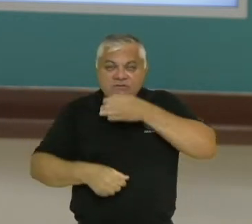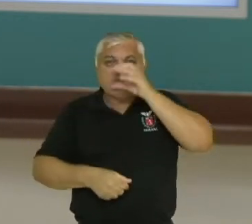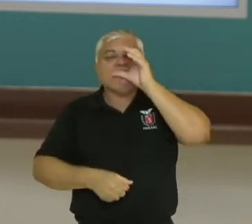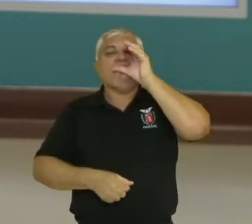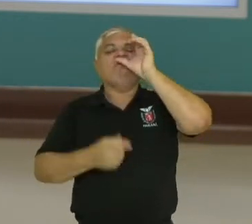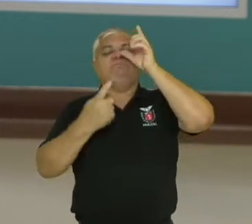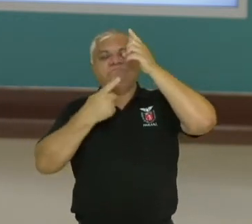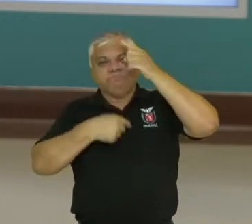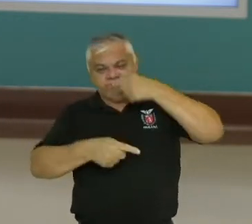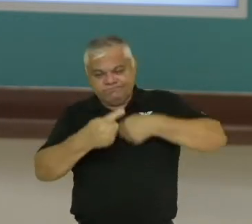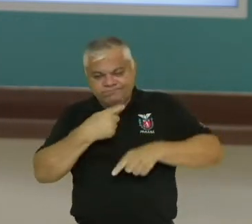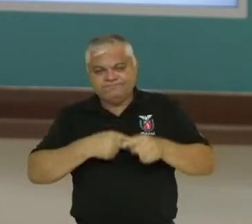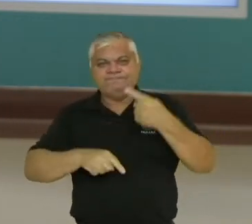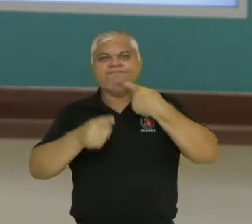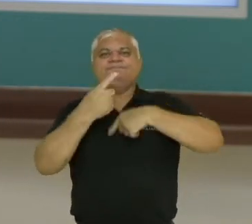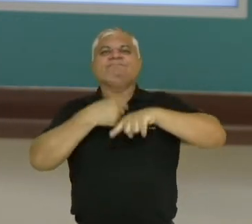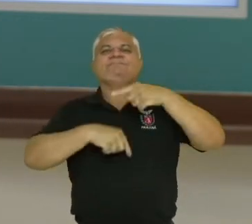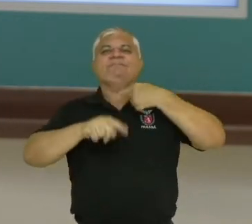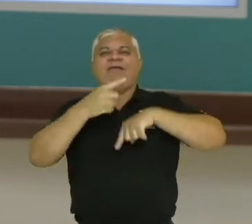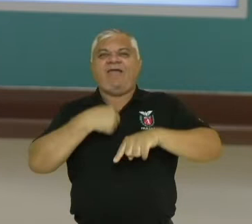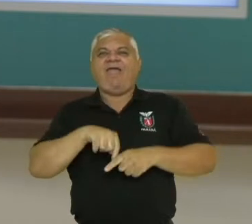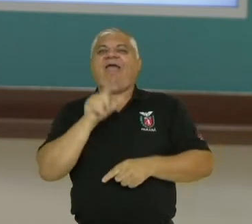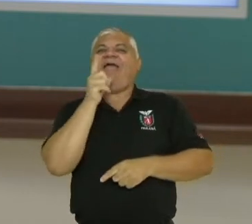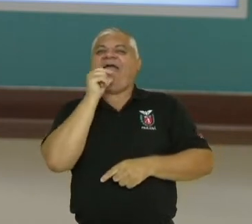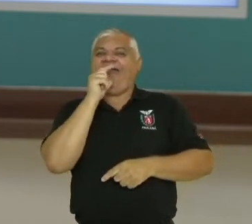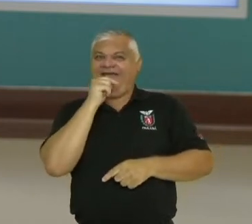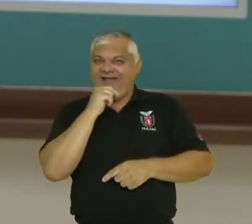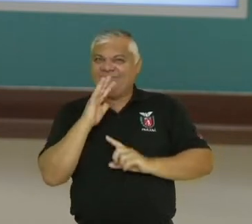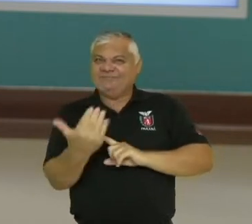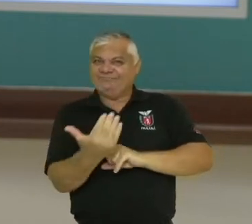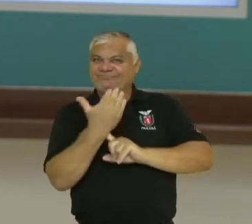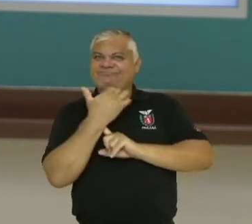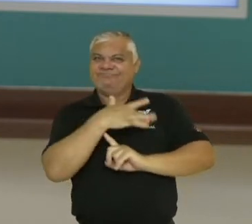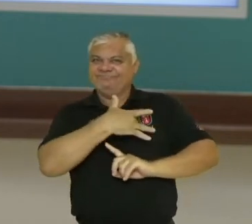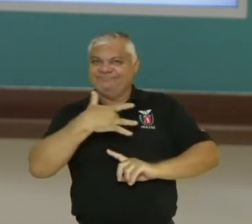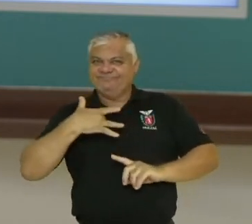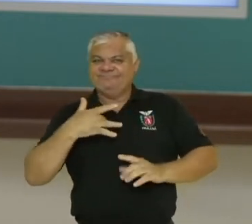do líquido e de alguns micronutrientes que ela acabou